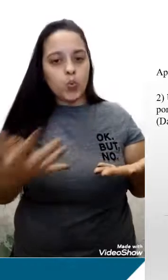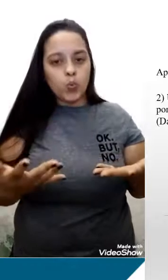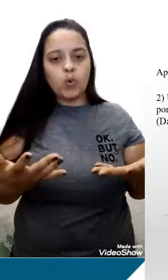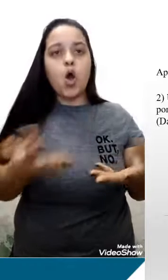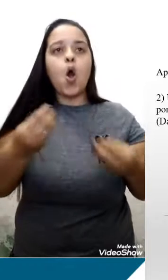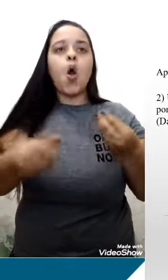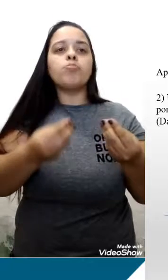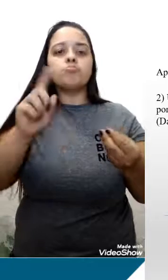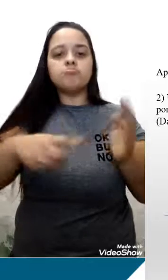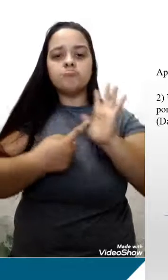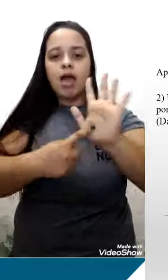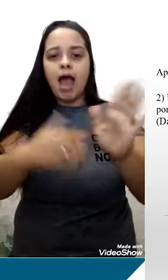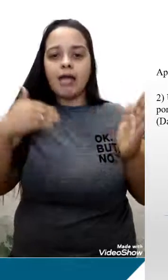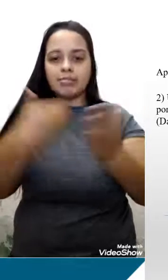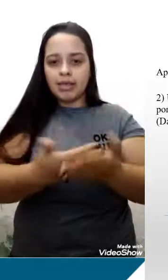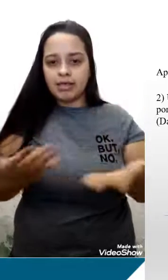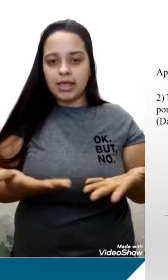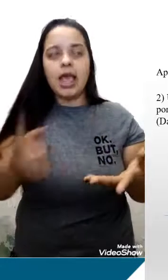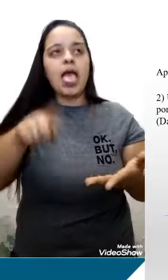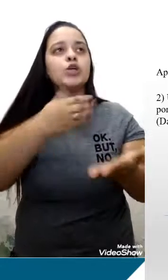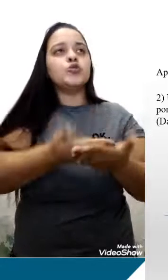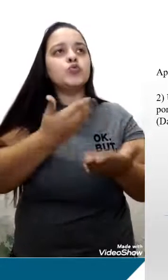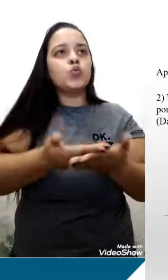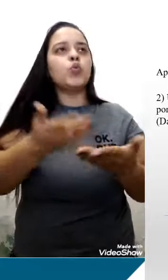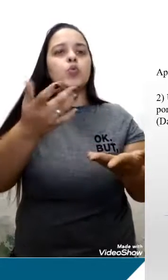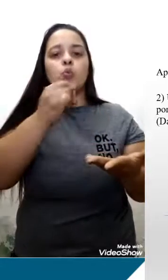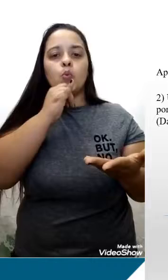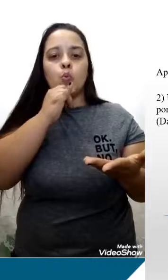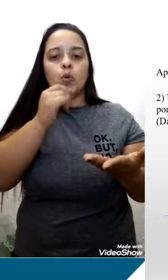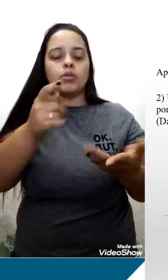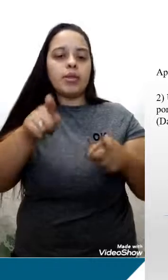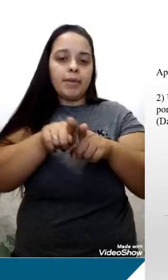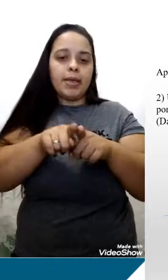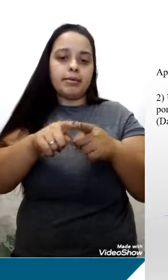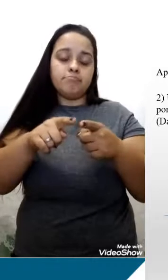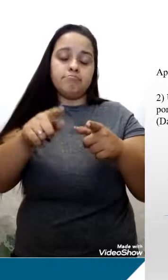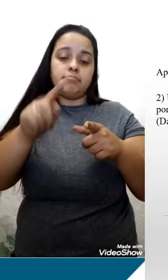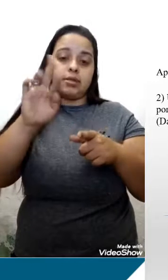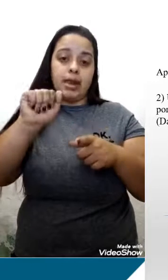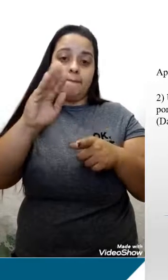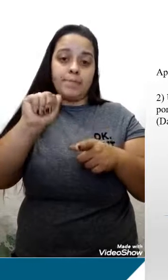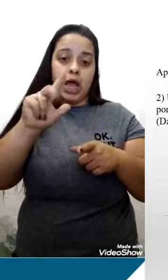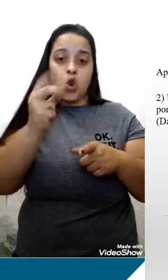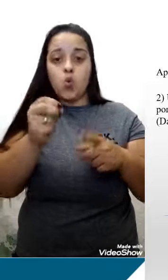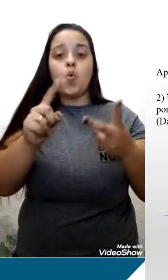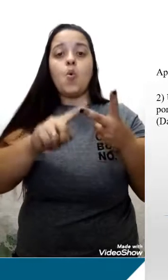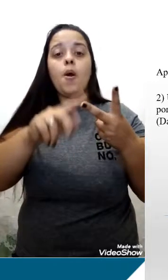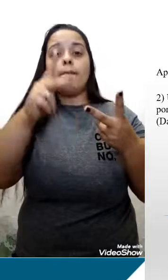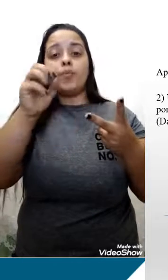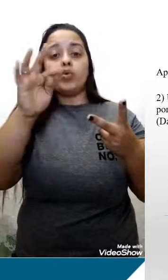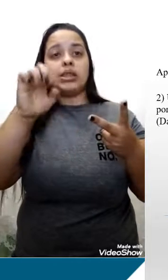um exemplo do que foi abordado até aqui, que foram os estudos de trabalho e potência. Na apostila 1, no